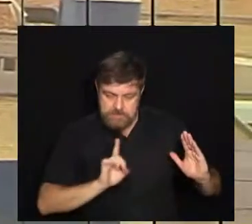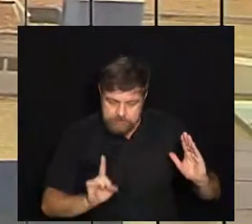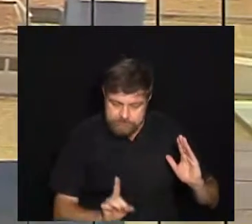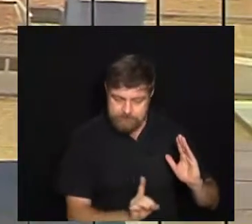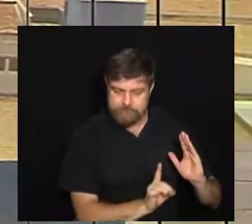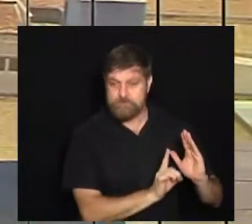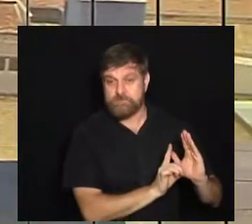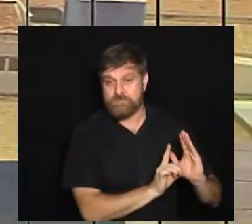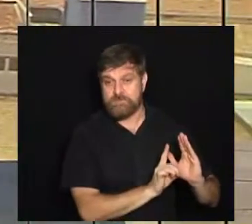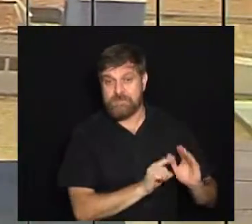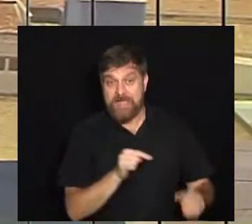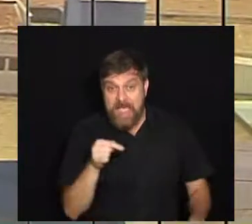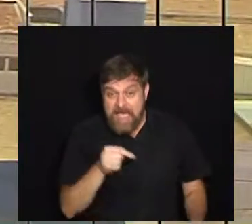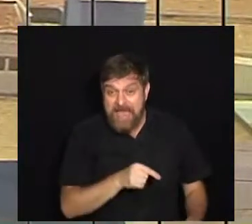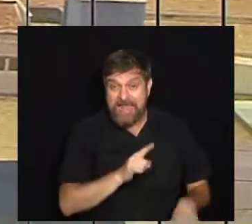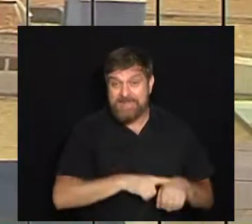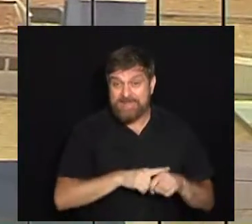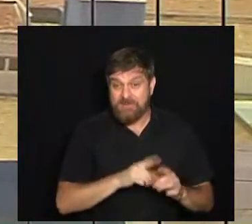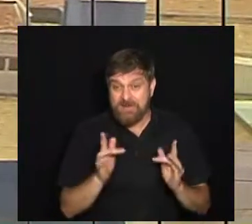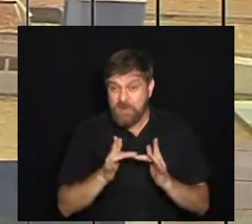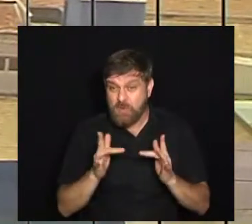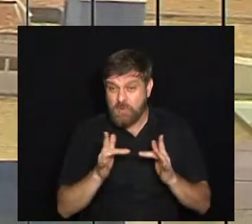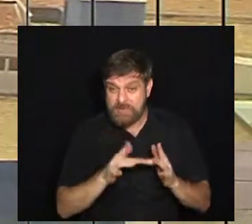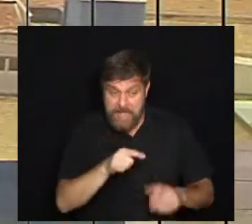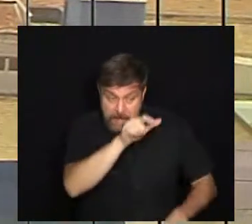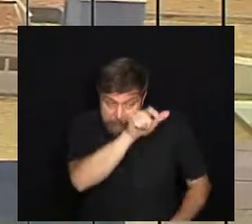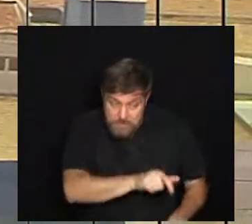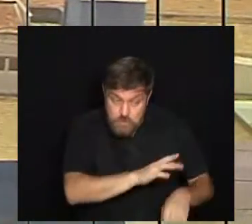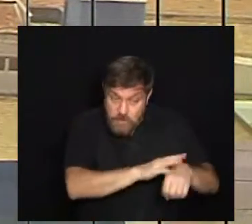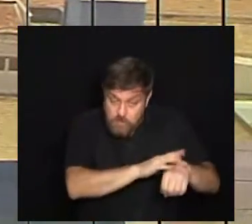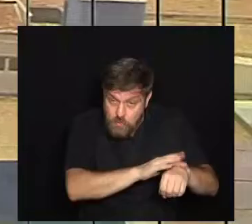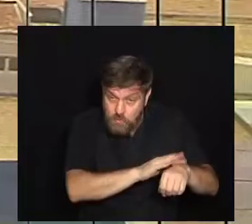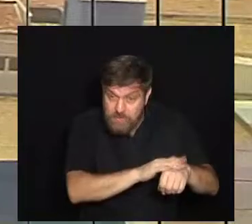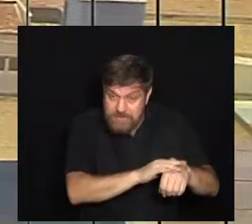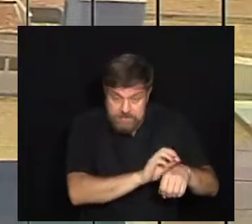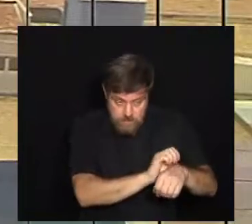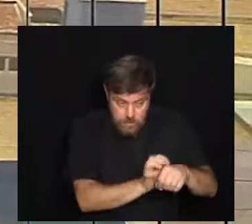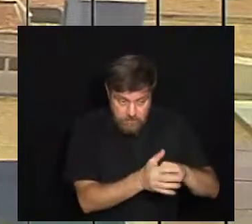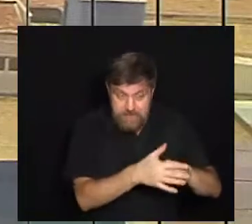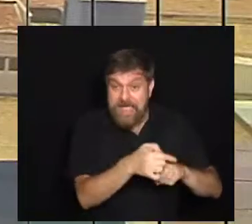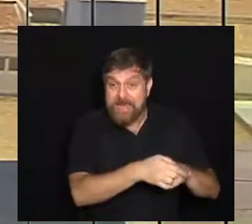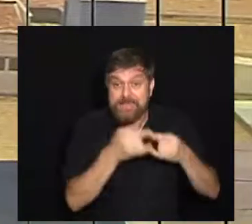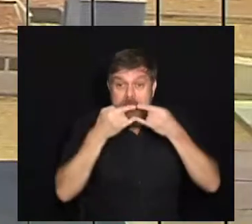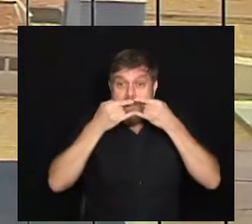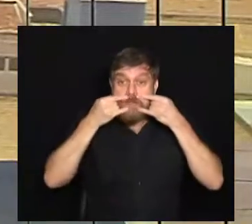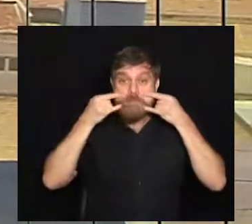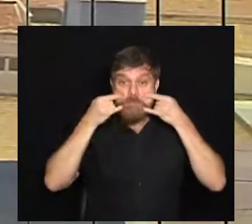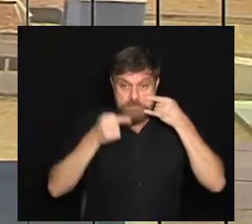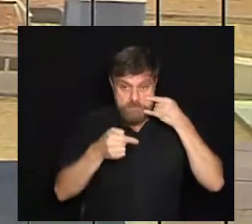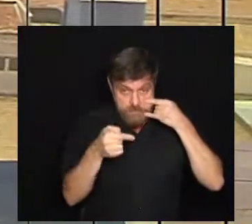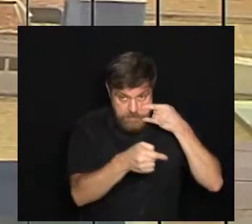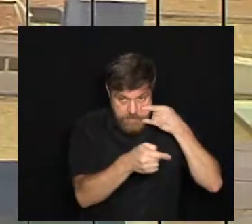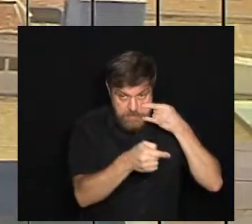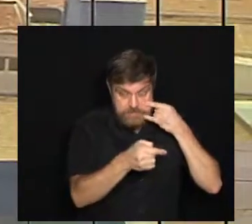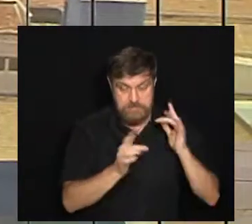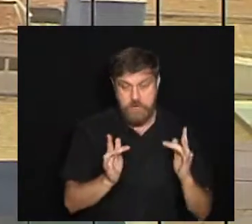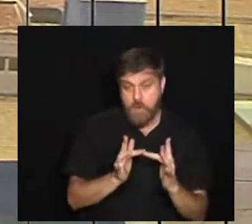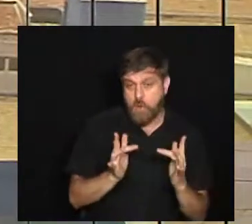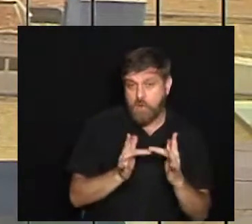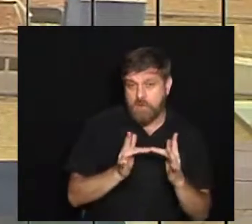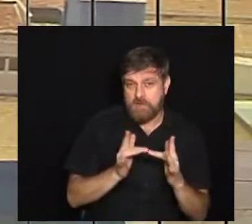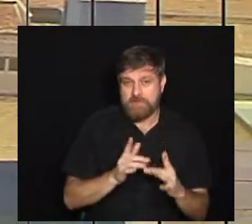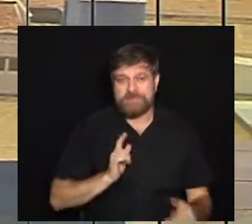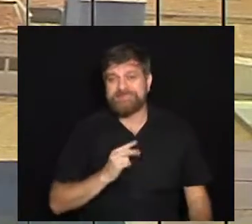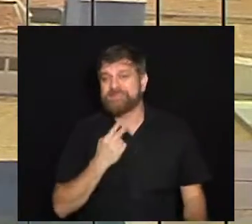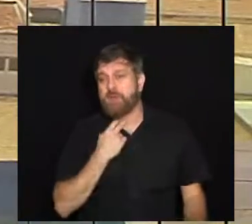né o ideal aquelas use máscara na hora de ter contar os doentes as pessoas lens use máscara na hora de ter contato com outras pessoas né ele tá